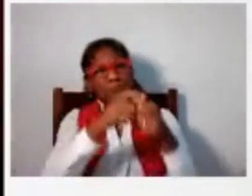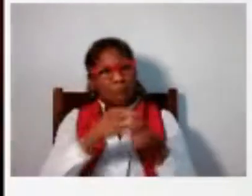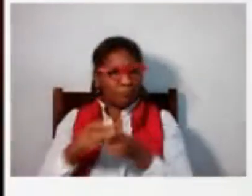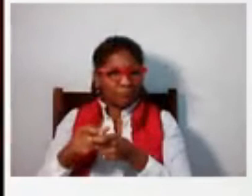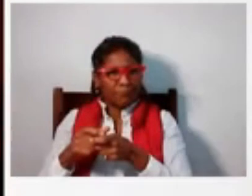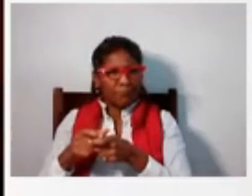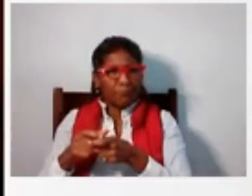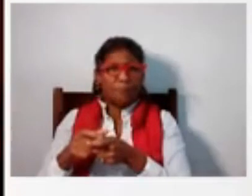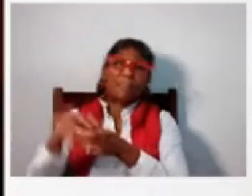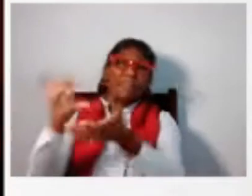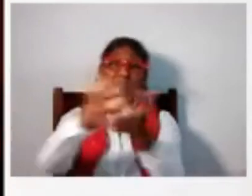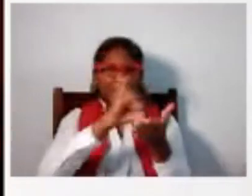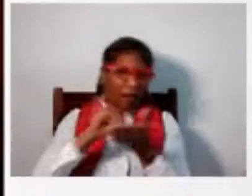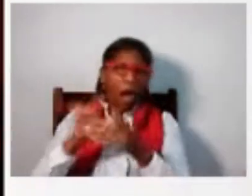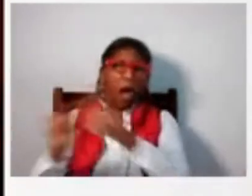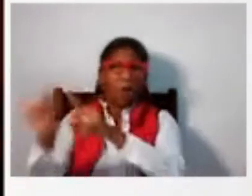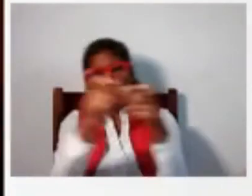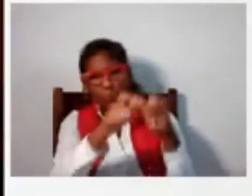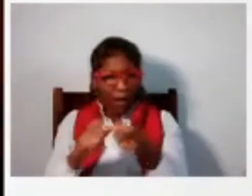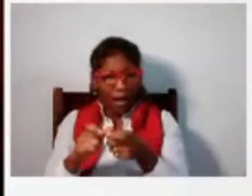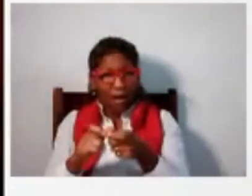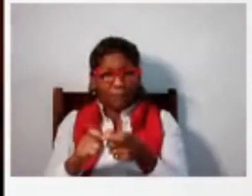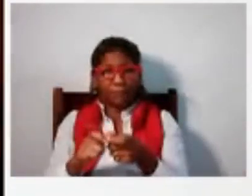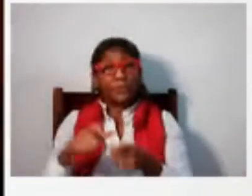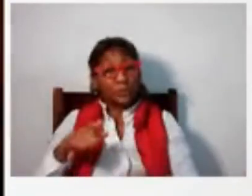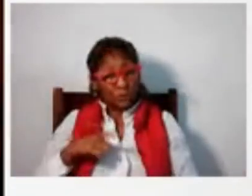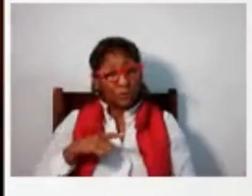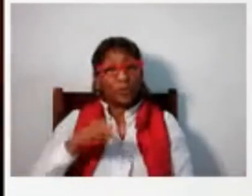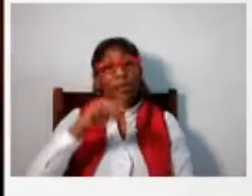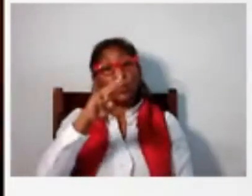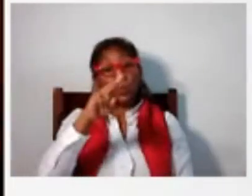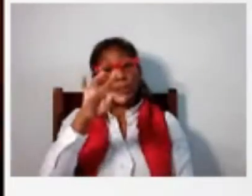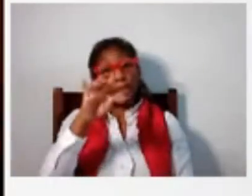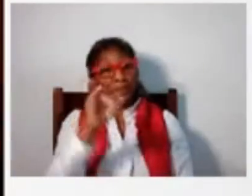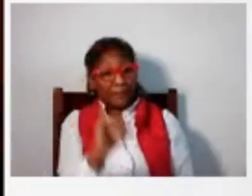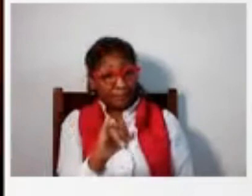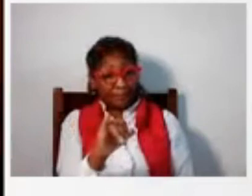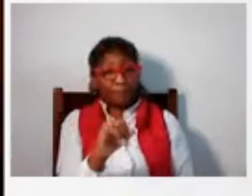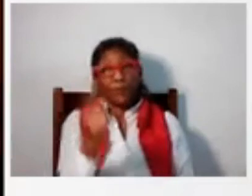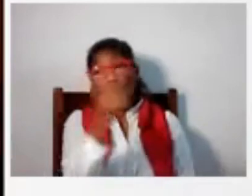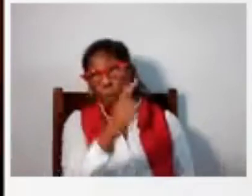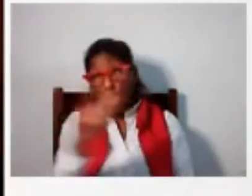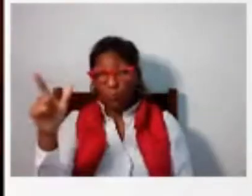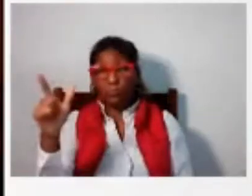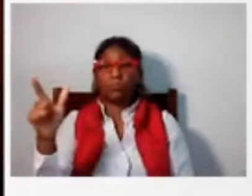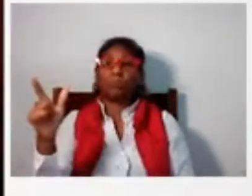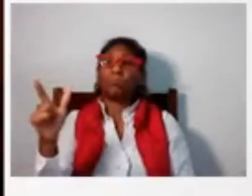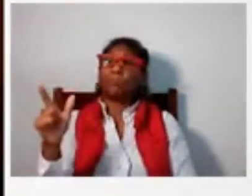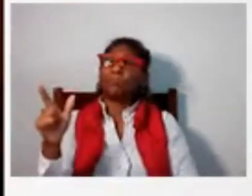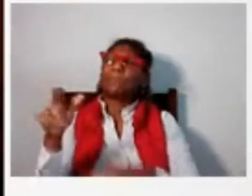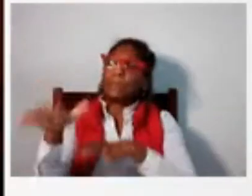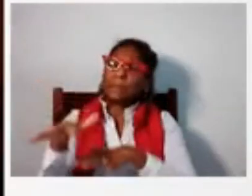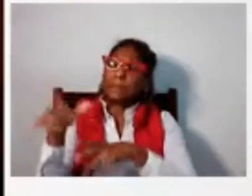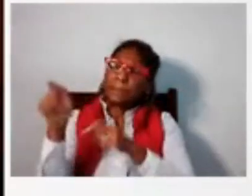uma centralidade em alguns municípios de leitos de UTI. Mas muitos municípios se mobilizando, e até por iniciativa do